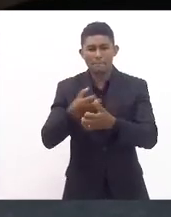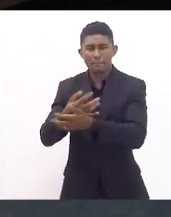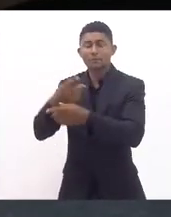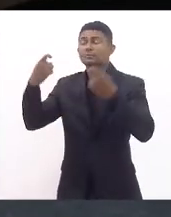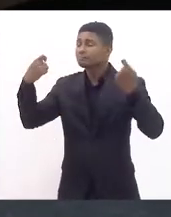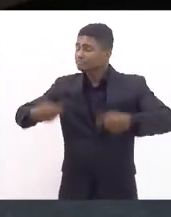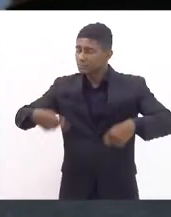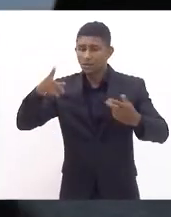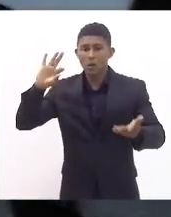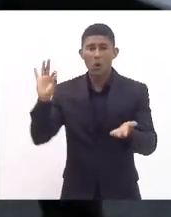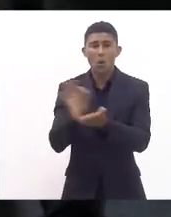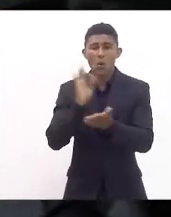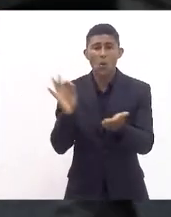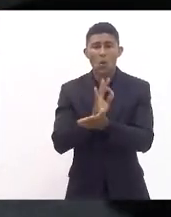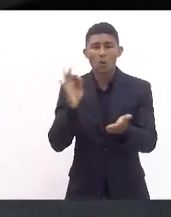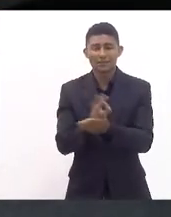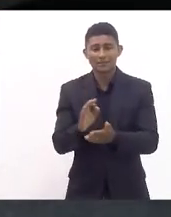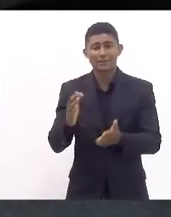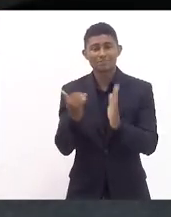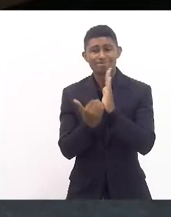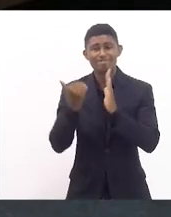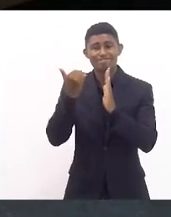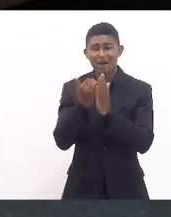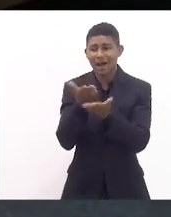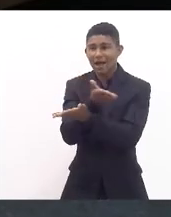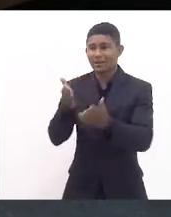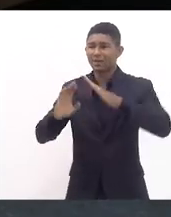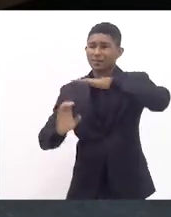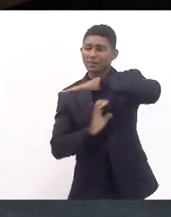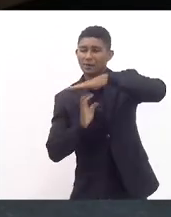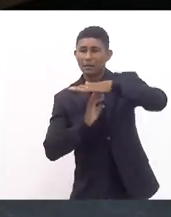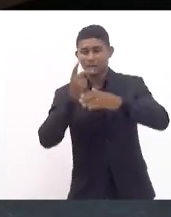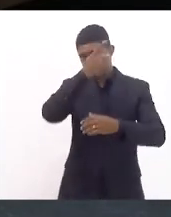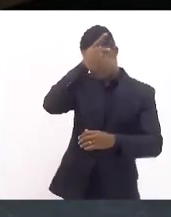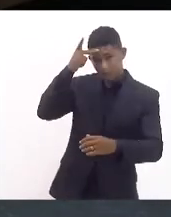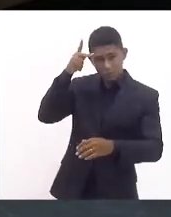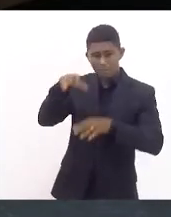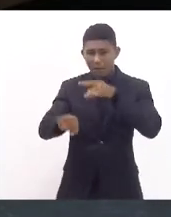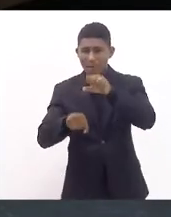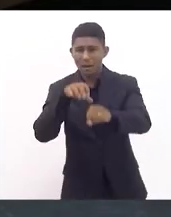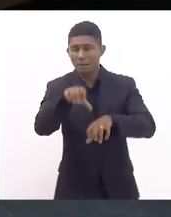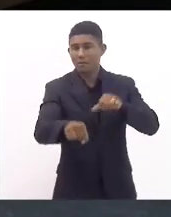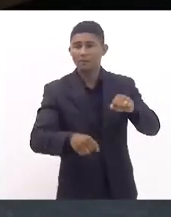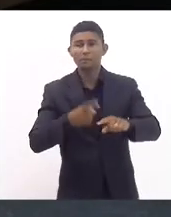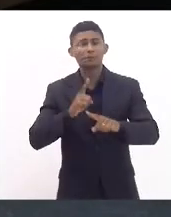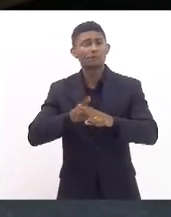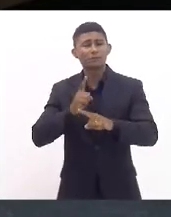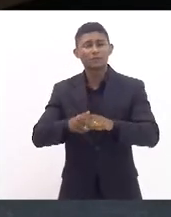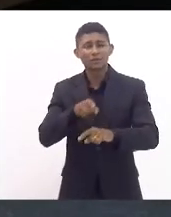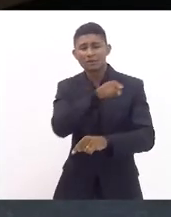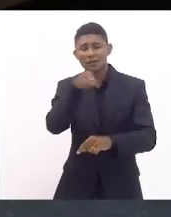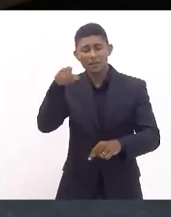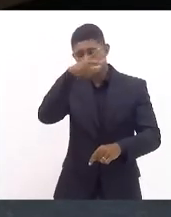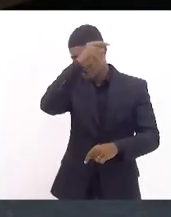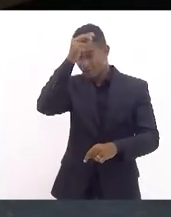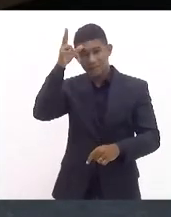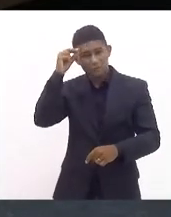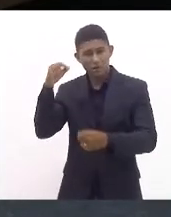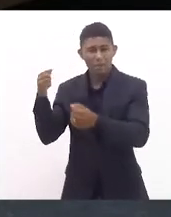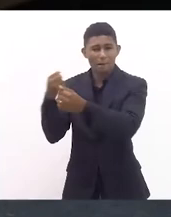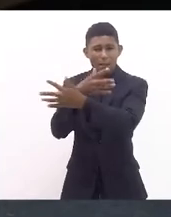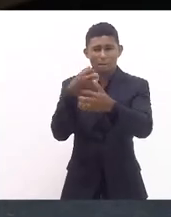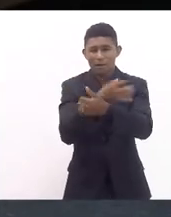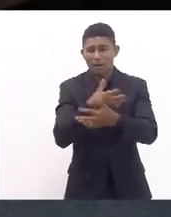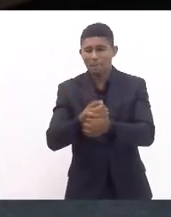hoje no Tribunal de Contas do Estado, com base na lei, porque as prefeituras não contratam os catadores e os índices